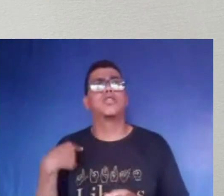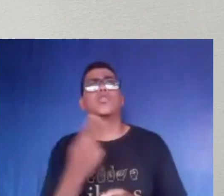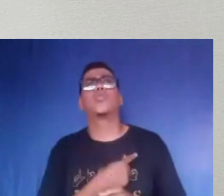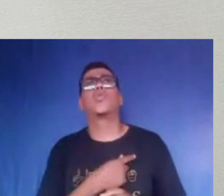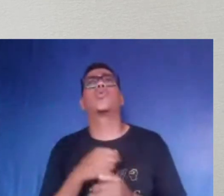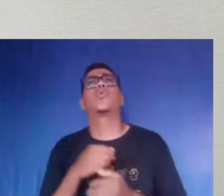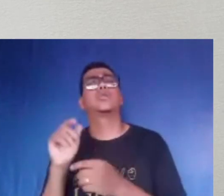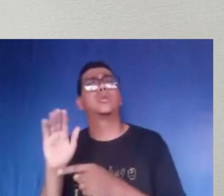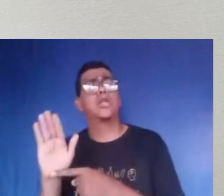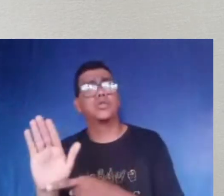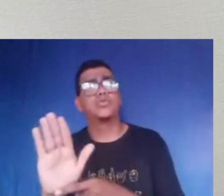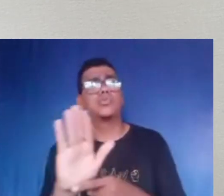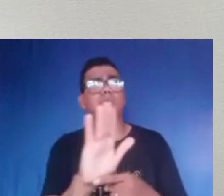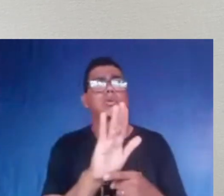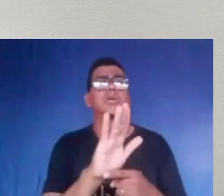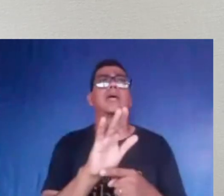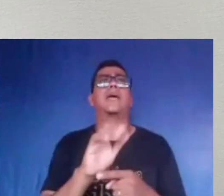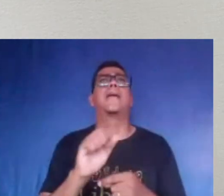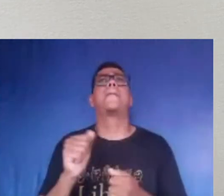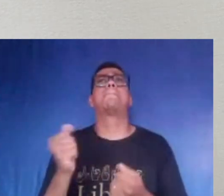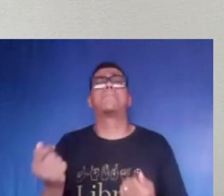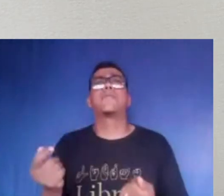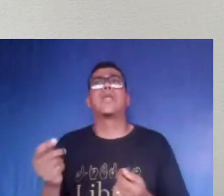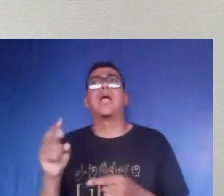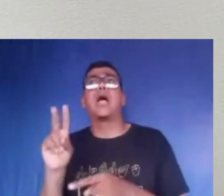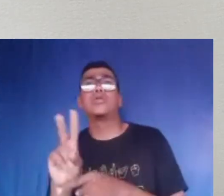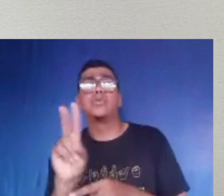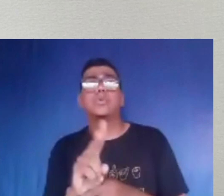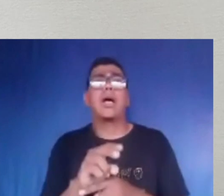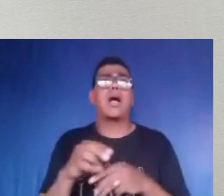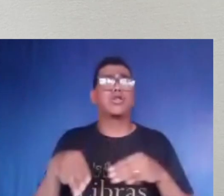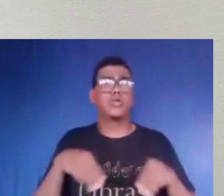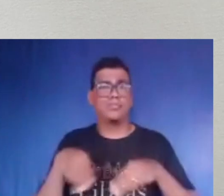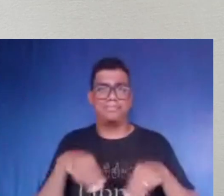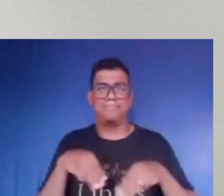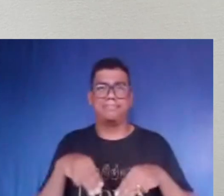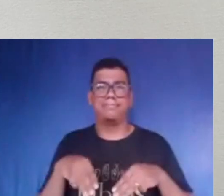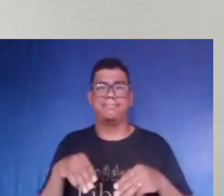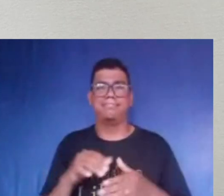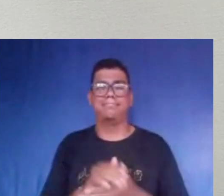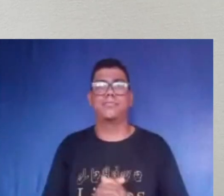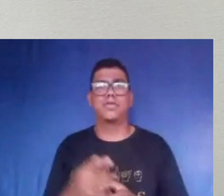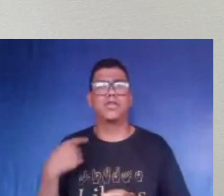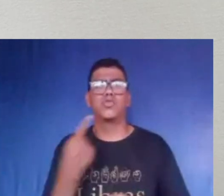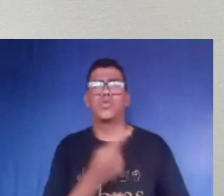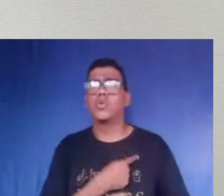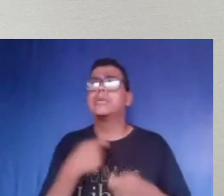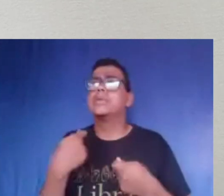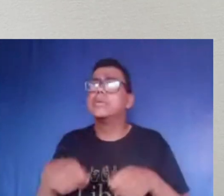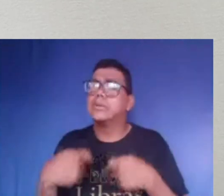mundo atravesse esse momento e nesse momento de tanta fragilidade humana em que todos aqueles que eram fortes e